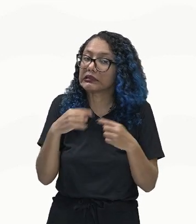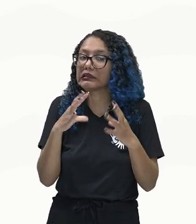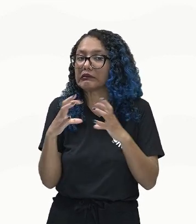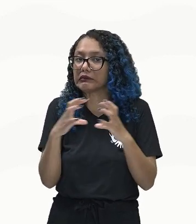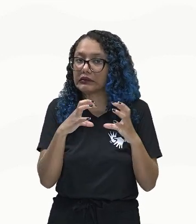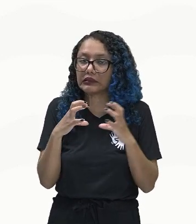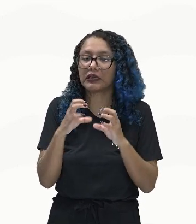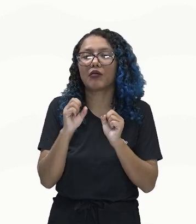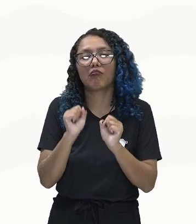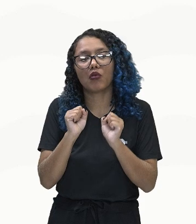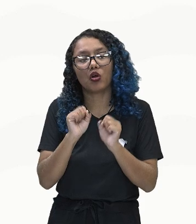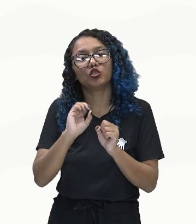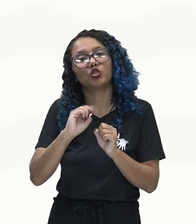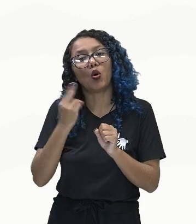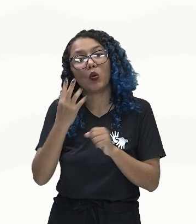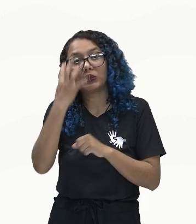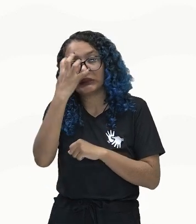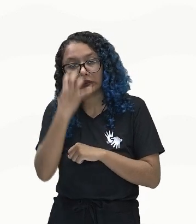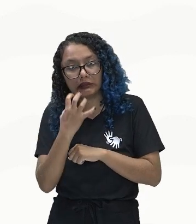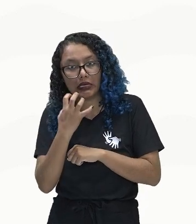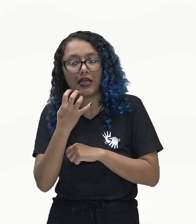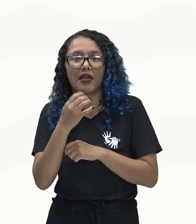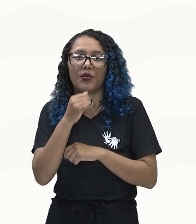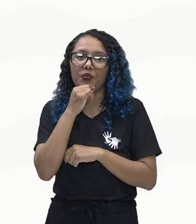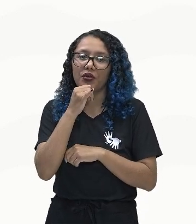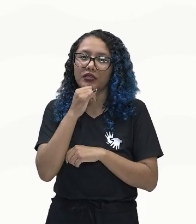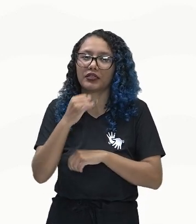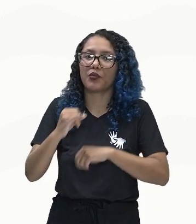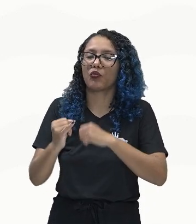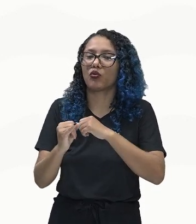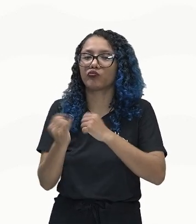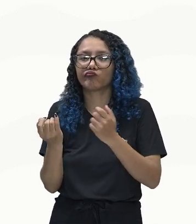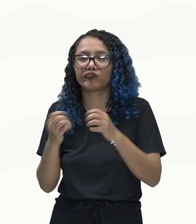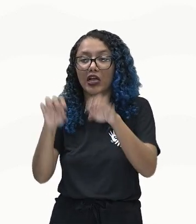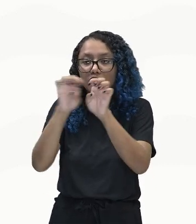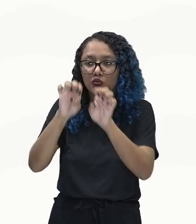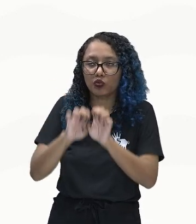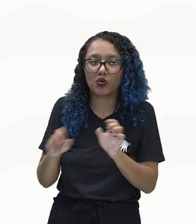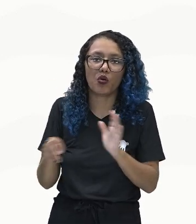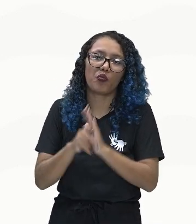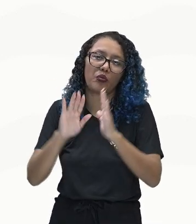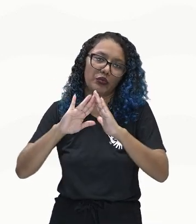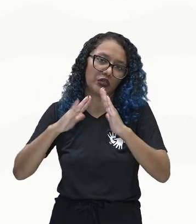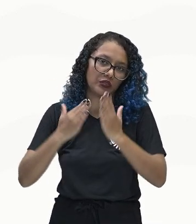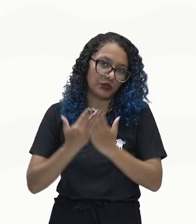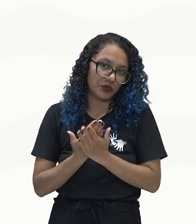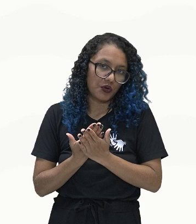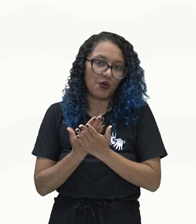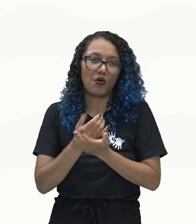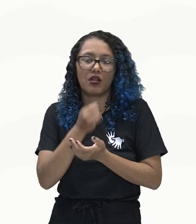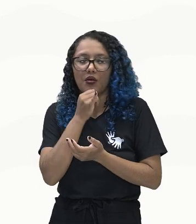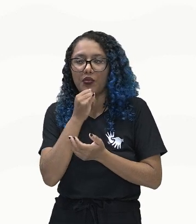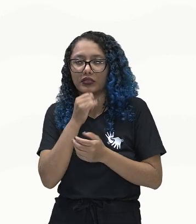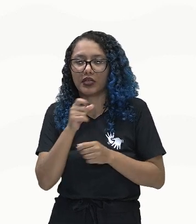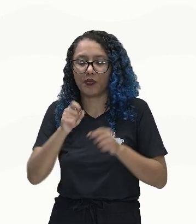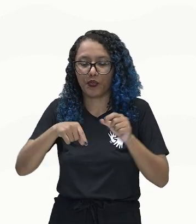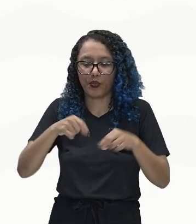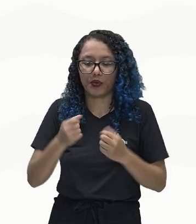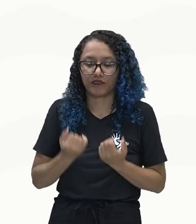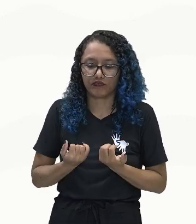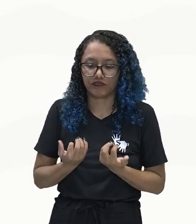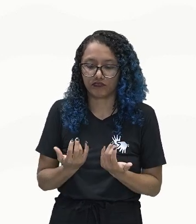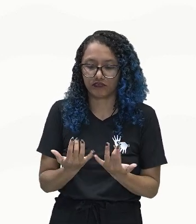ou situações mais graves, né, como a infraestrutura da escola, né, como criar uma horta na escola, né, são